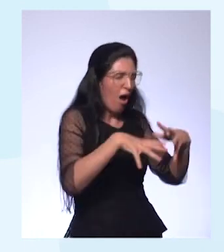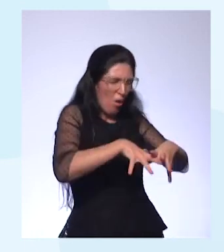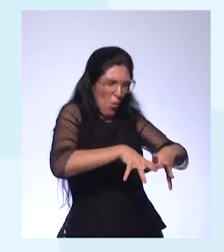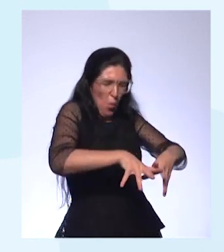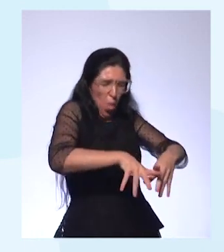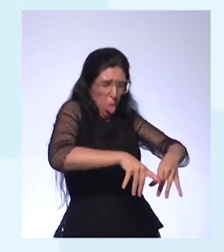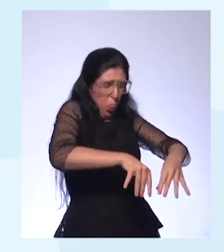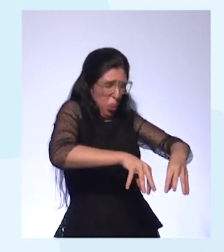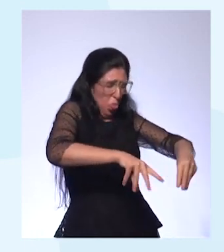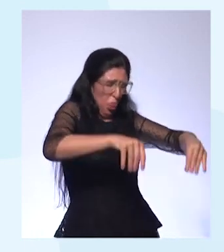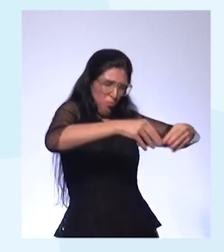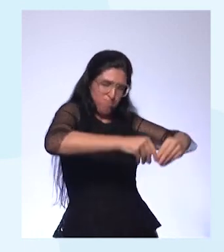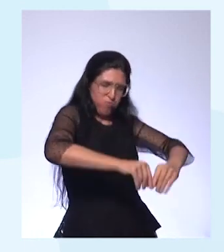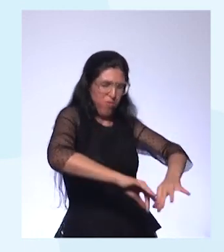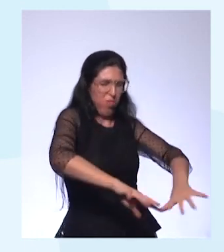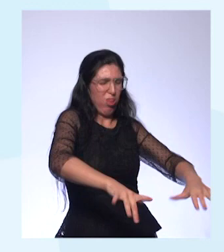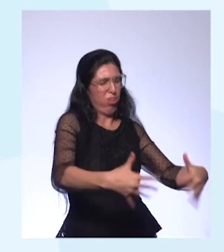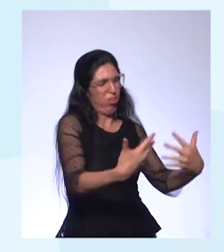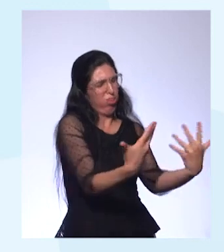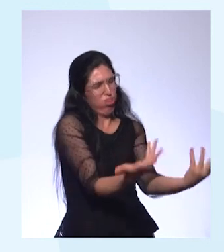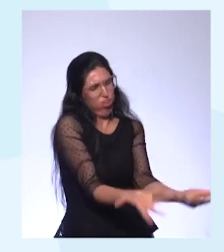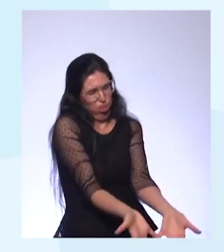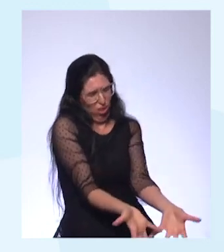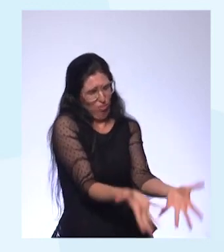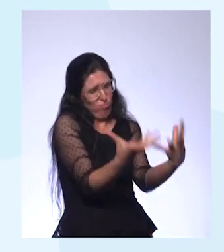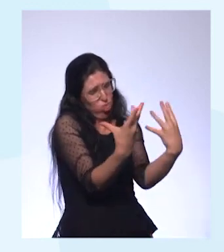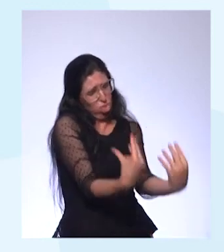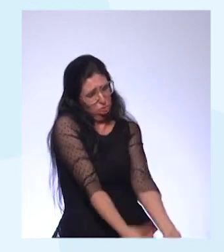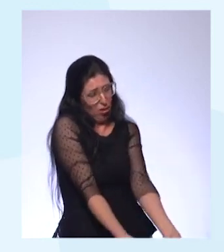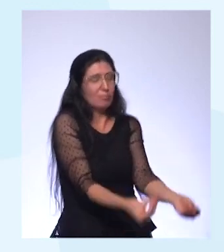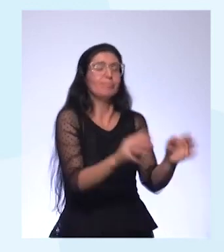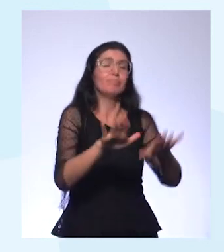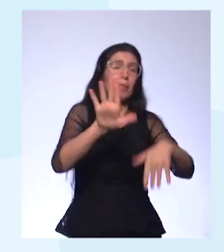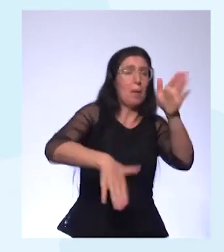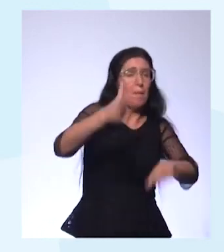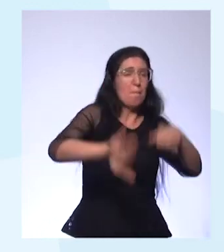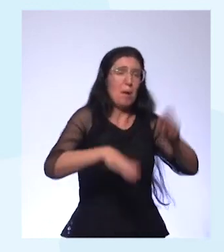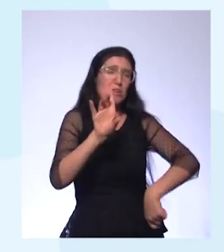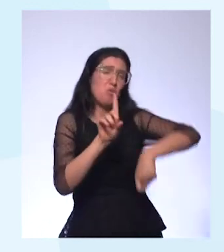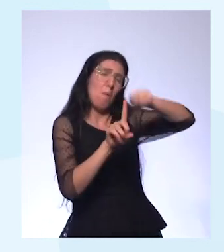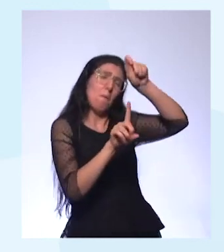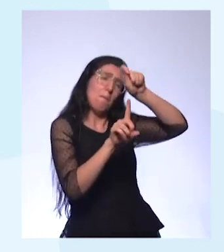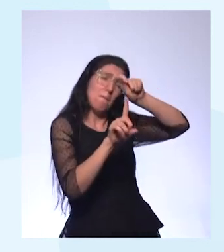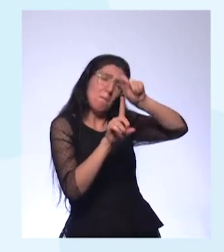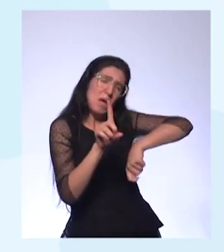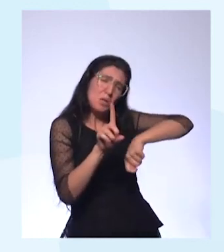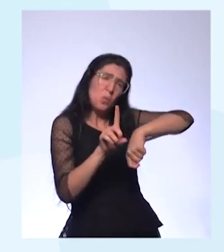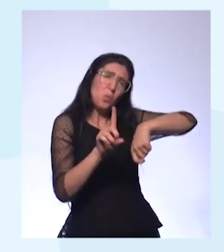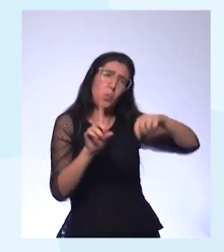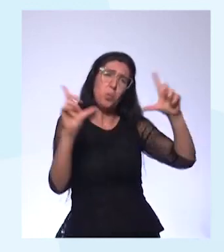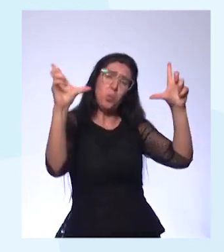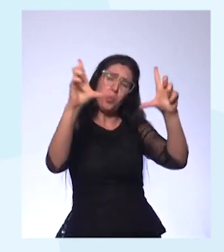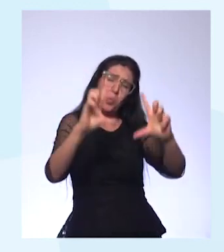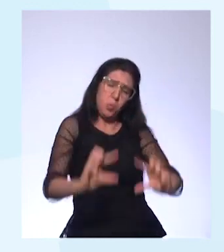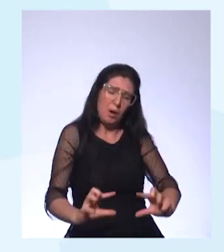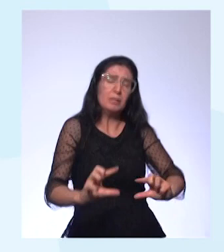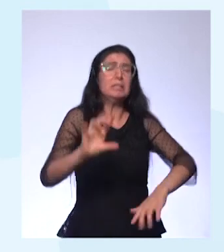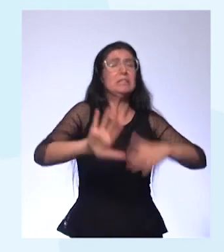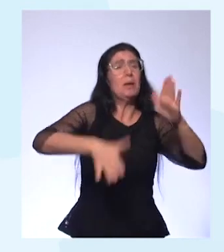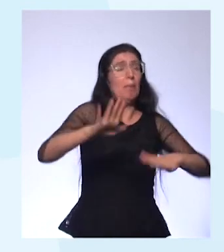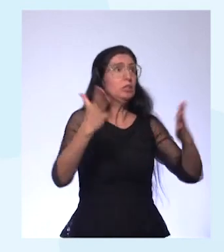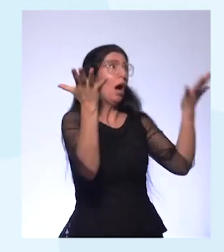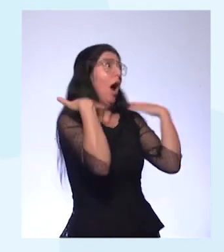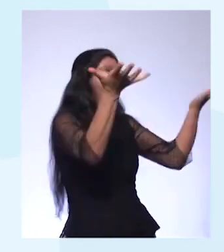né, ou, dependendo da região, de poucos meses, né, diferentemente, por exemplo, das estações do ano, que nós estamos